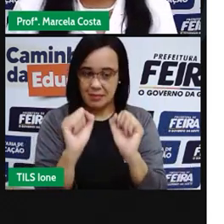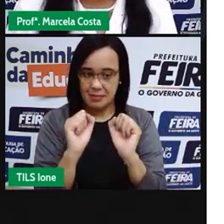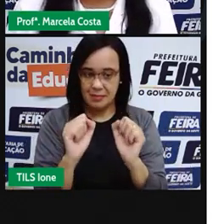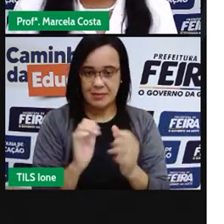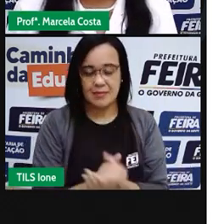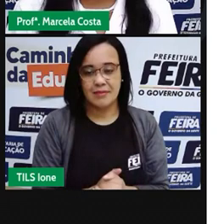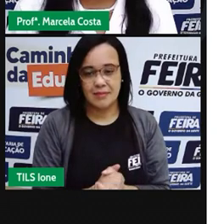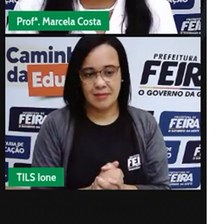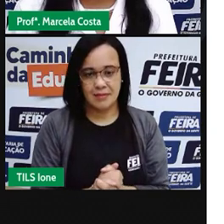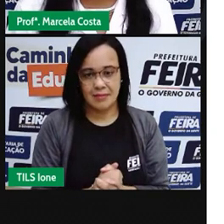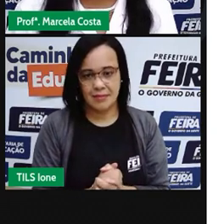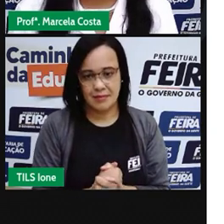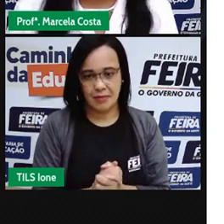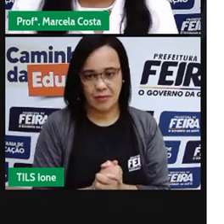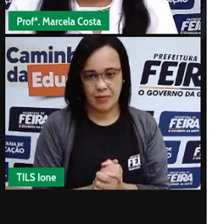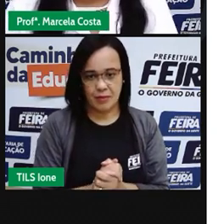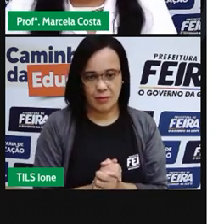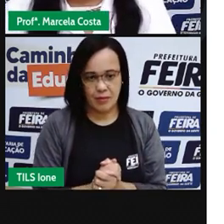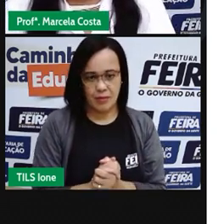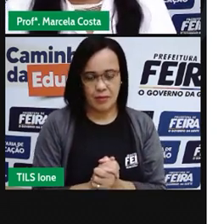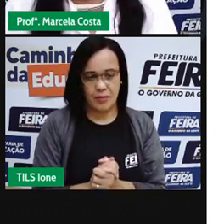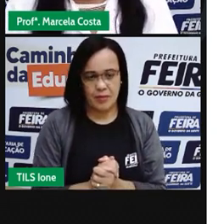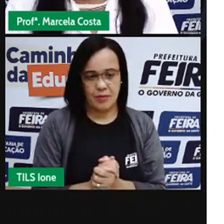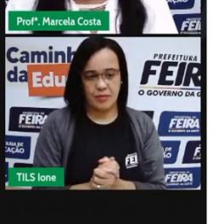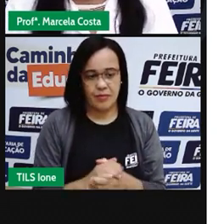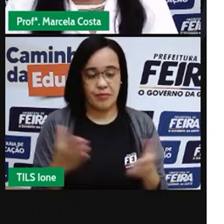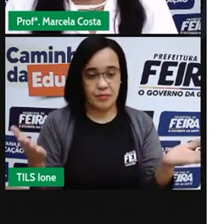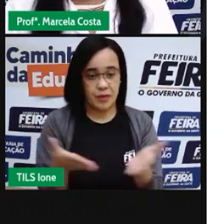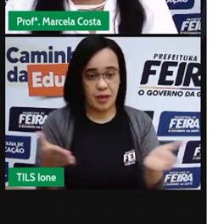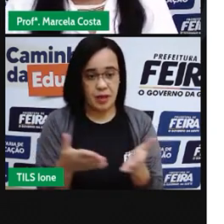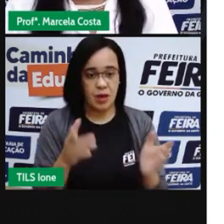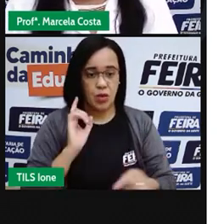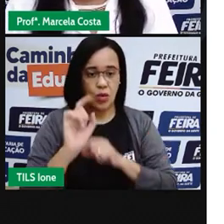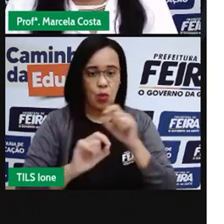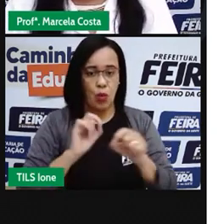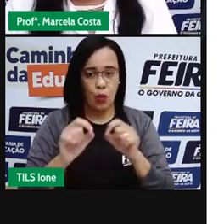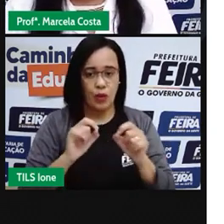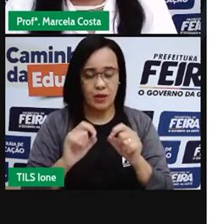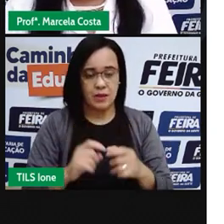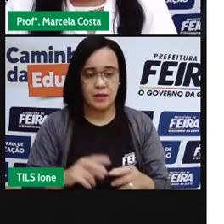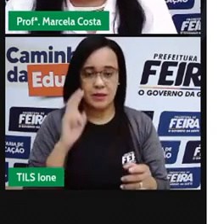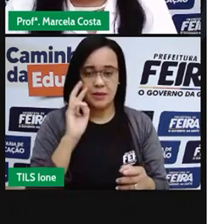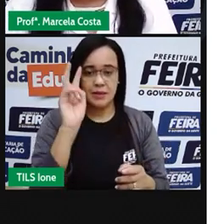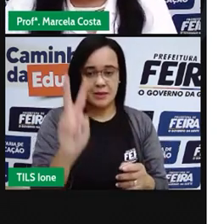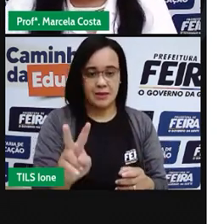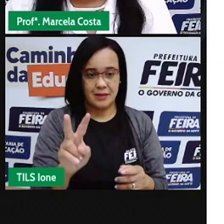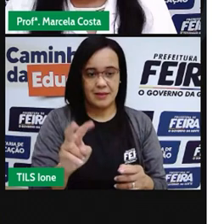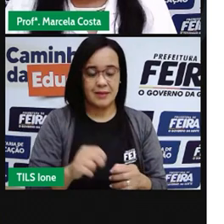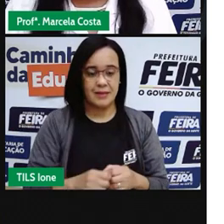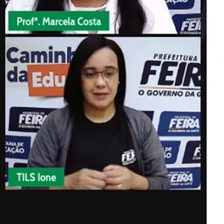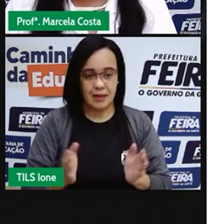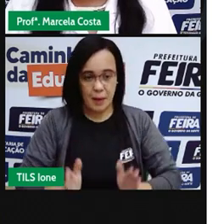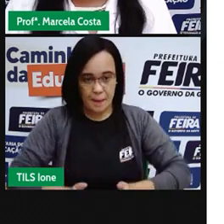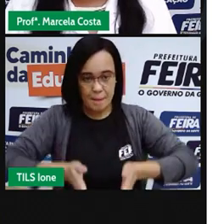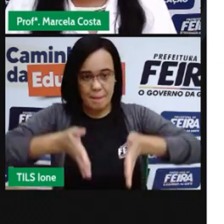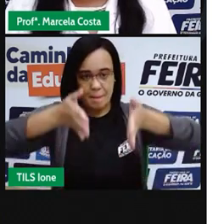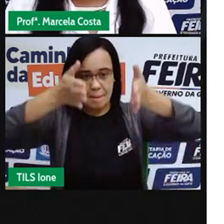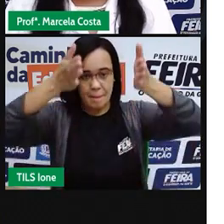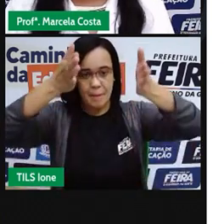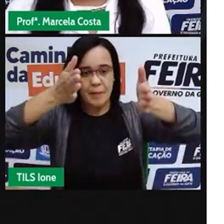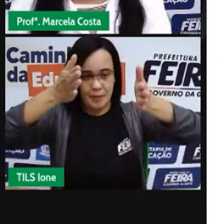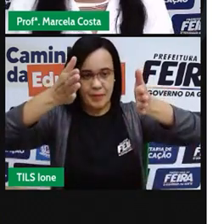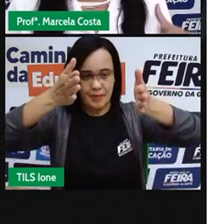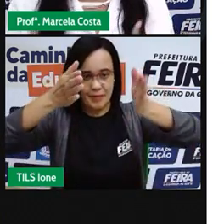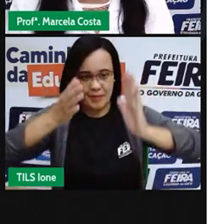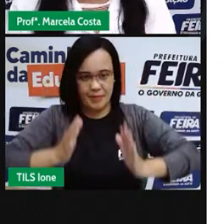né, aqui essa parte que a gente vai identificar como as paredes da casa, que vai